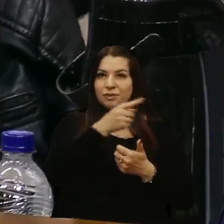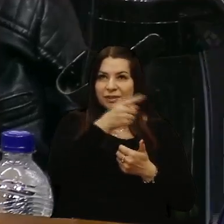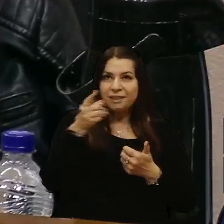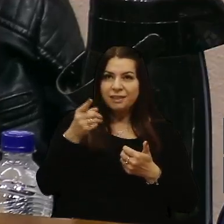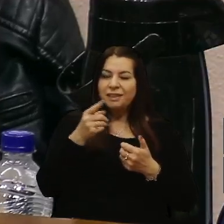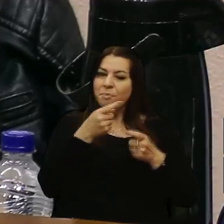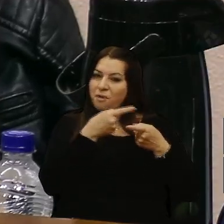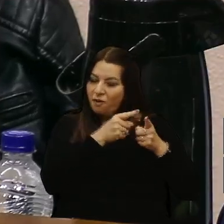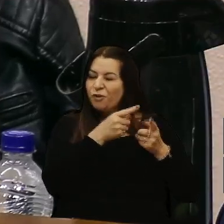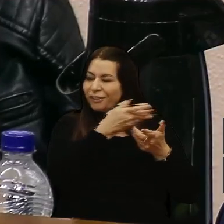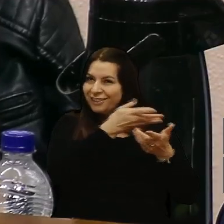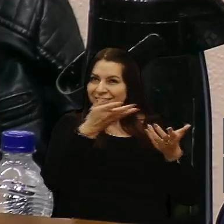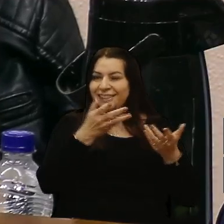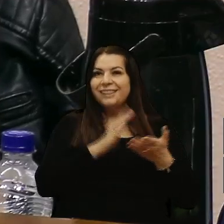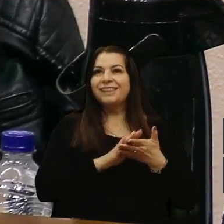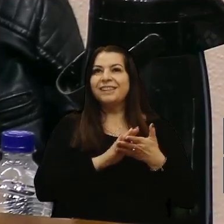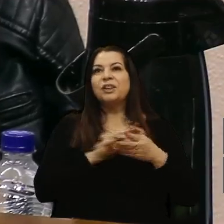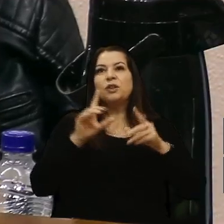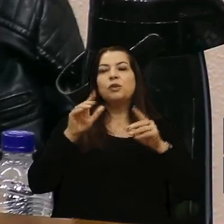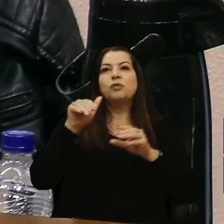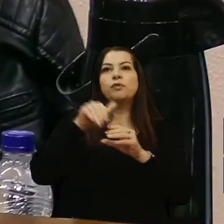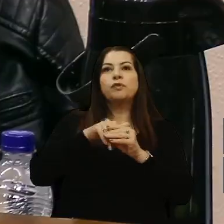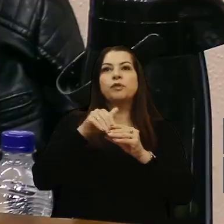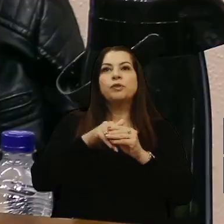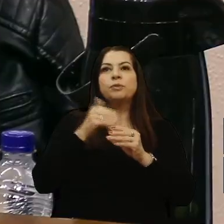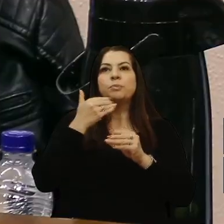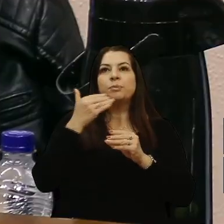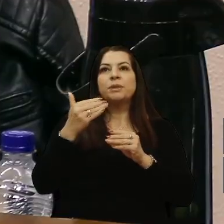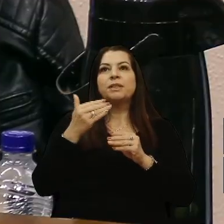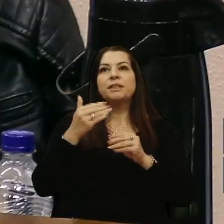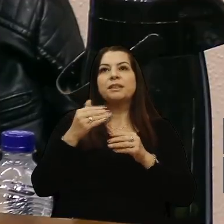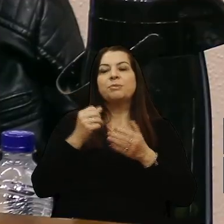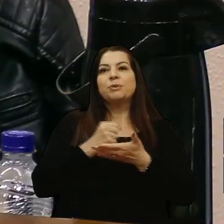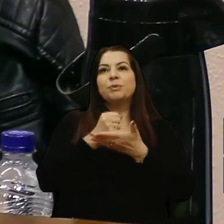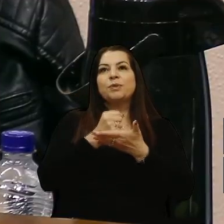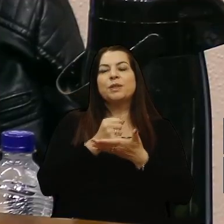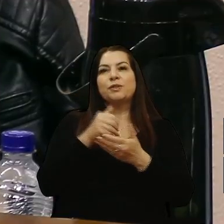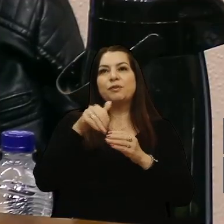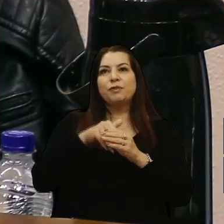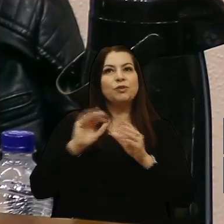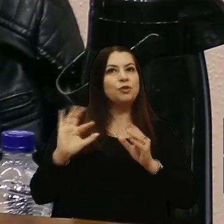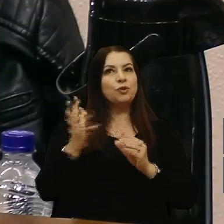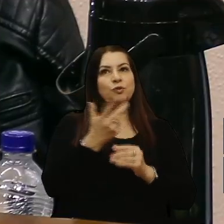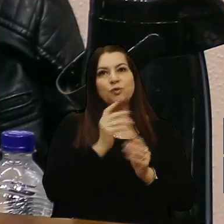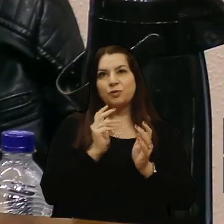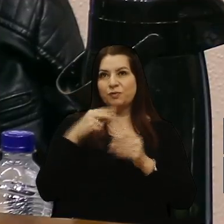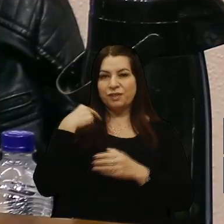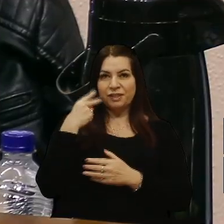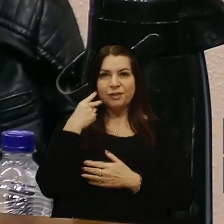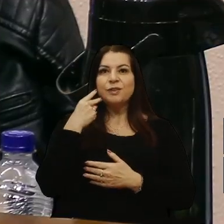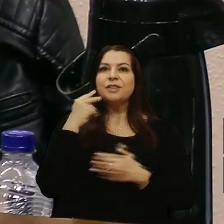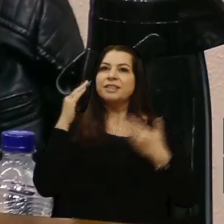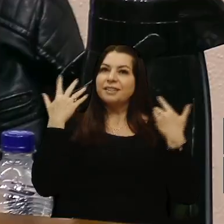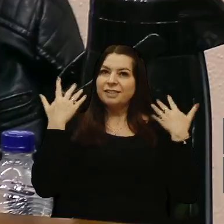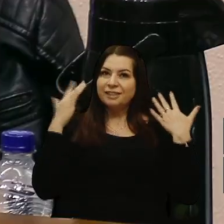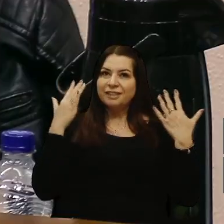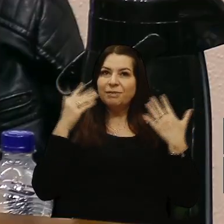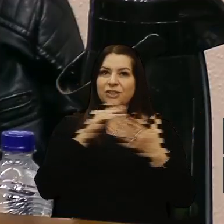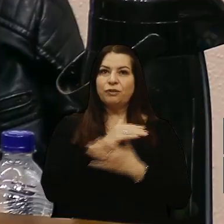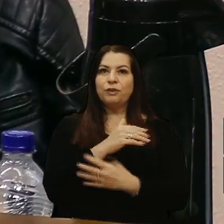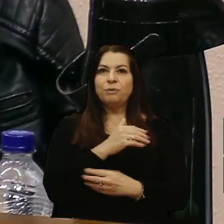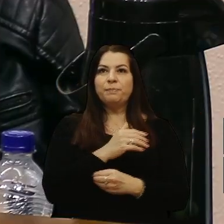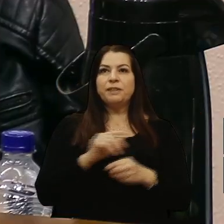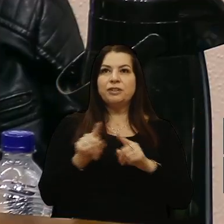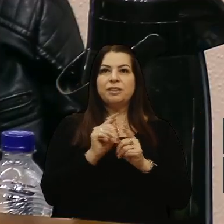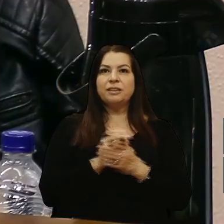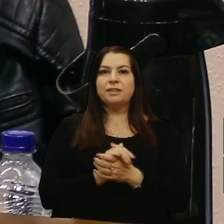provocou, vereadora Marisol, um voto, vou pedir à assessoria legislativa para que façamos um voto coletivo de congratulação e de louvor a